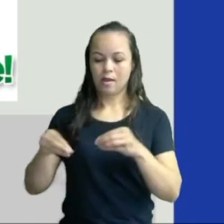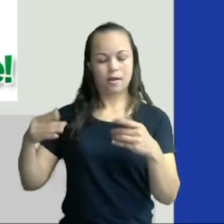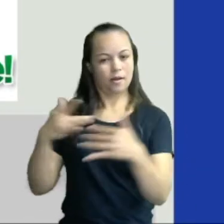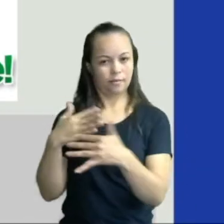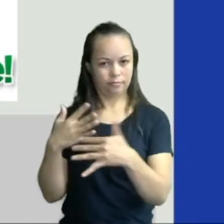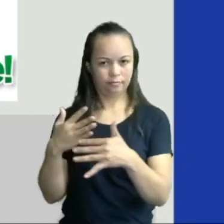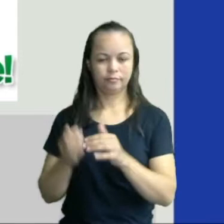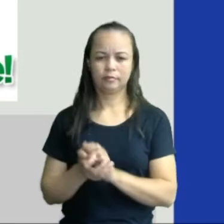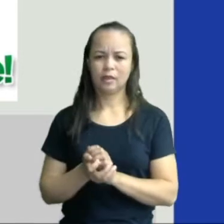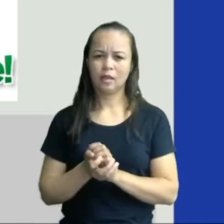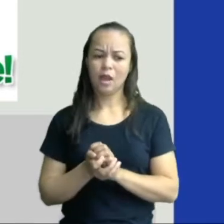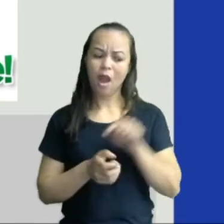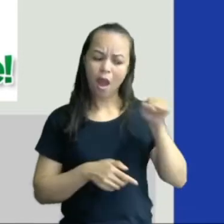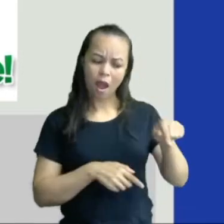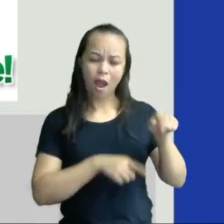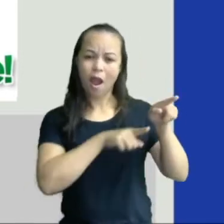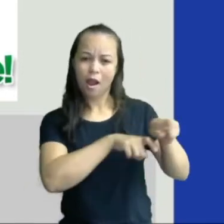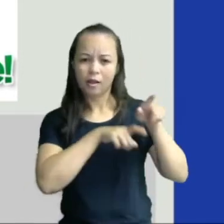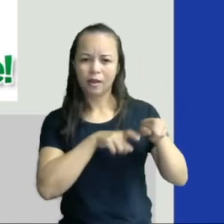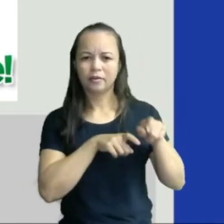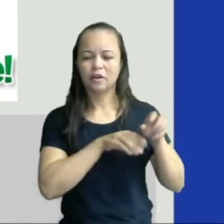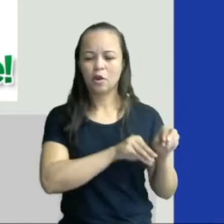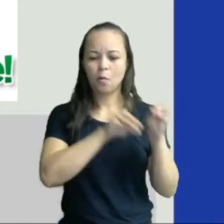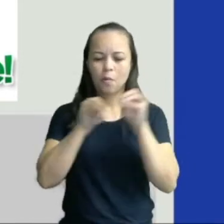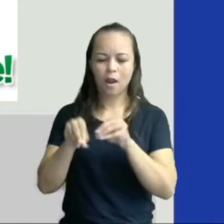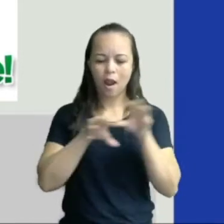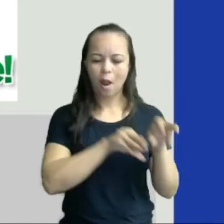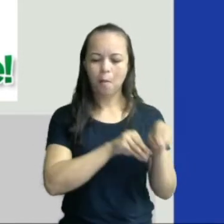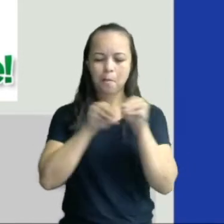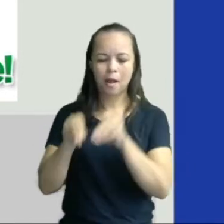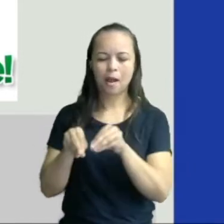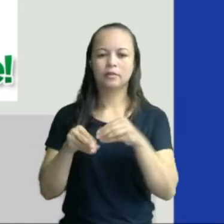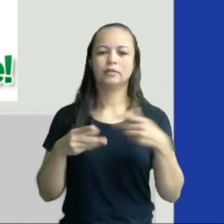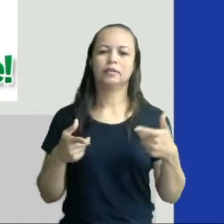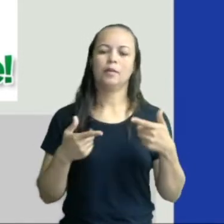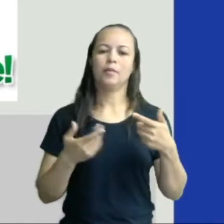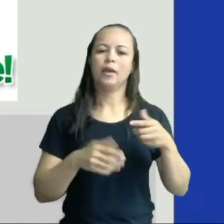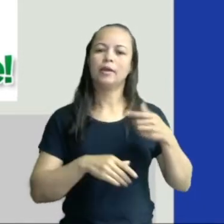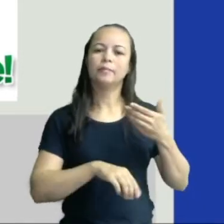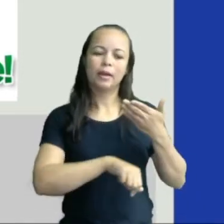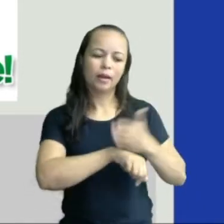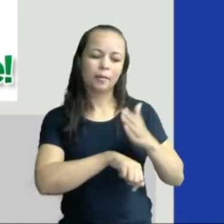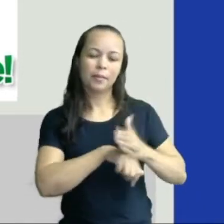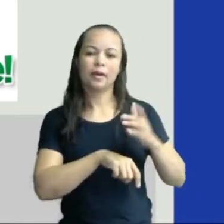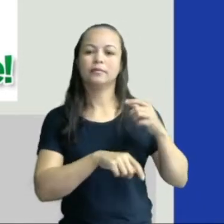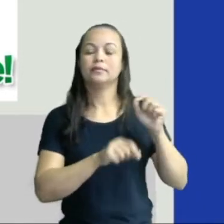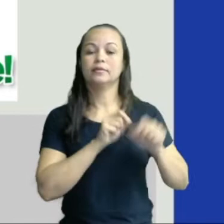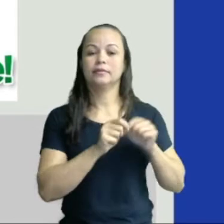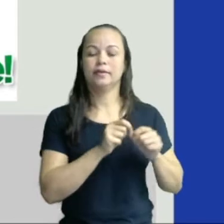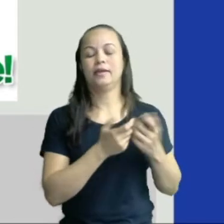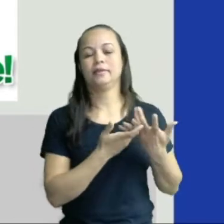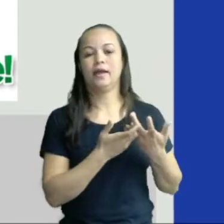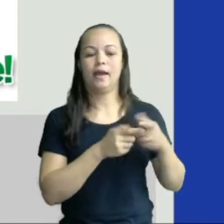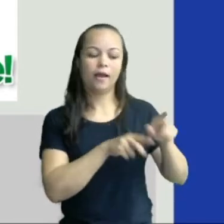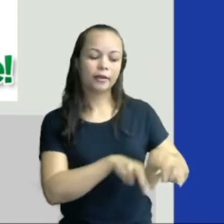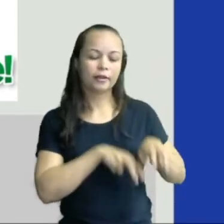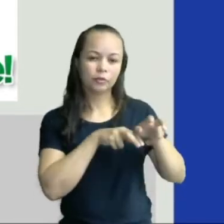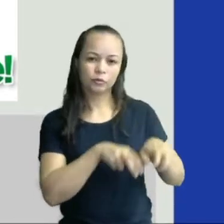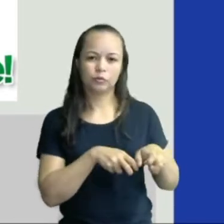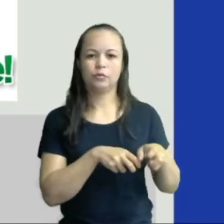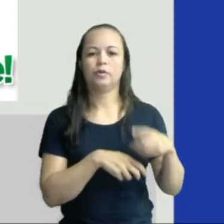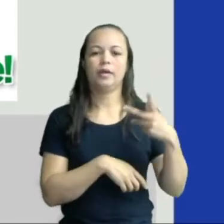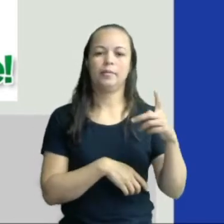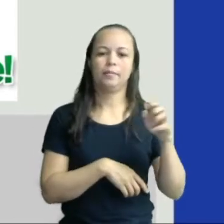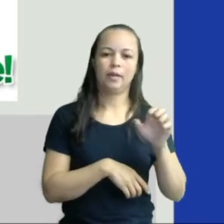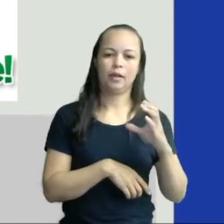cidade muitos produtos obtidos principalmente pela prática da agricultura e da pecuária. Vários desses